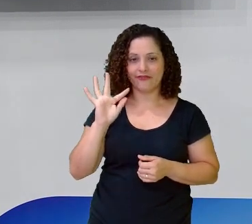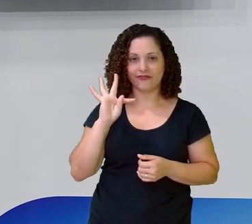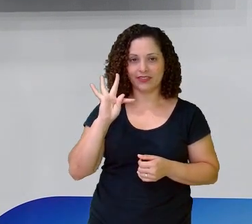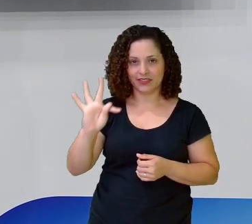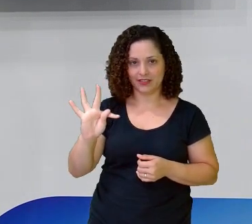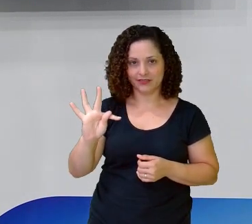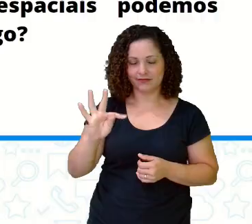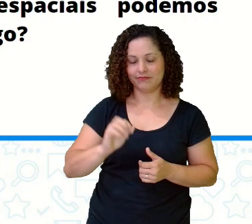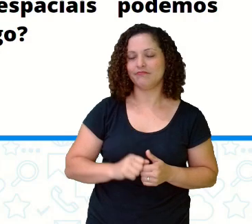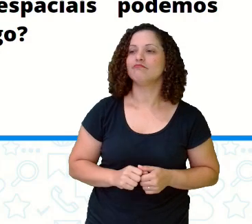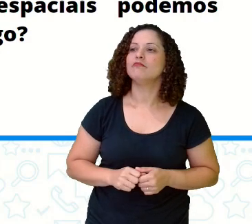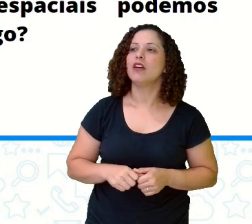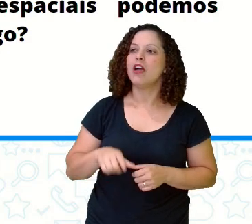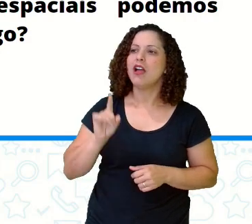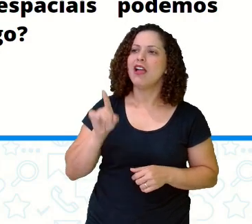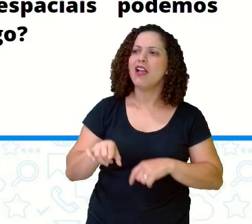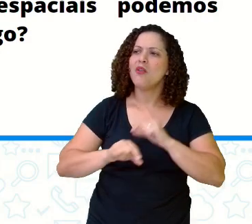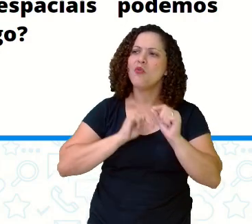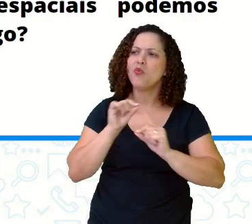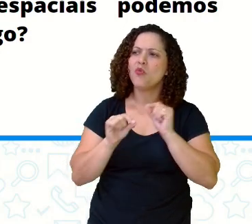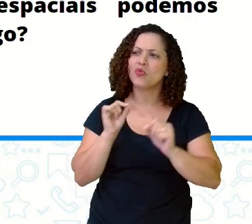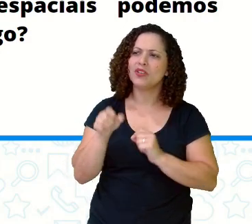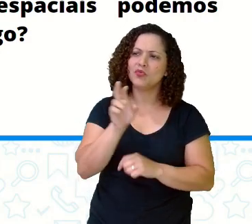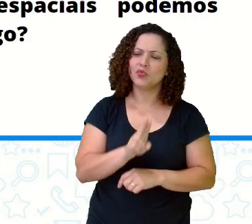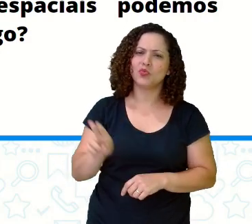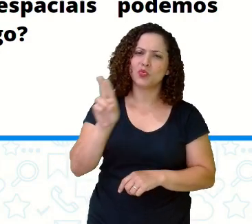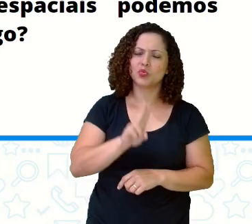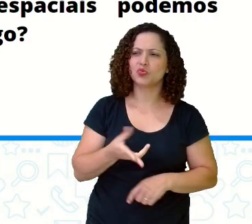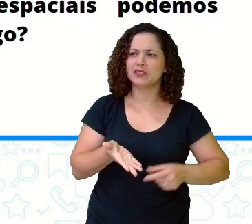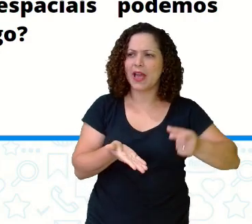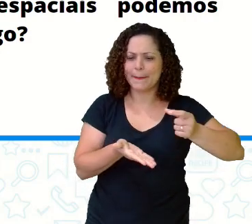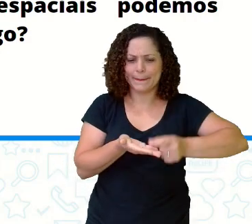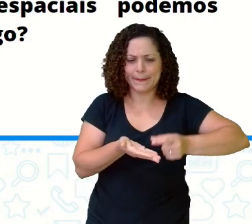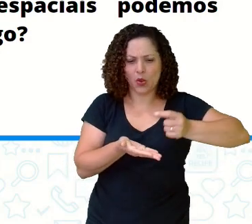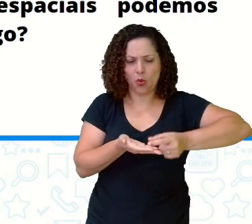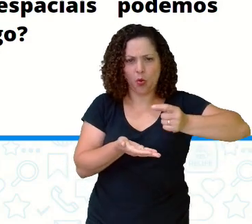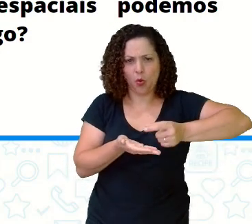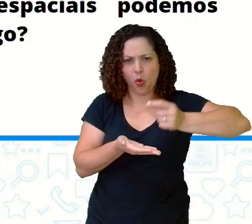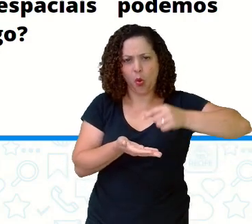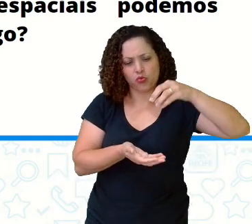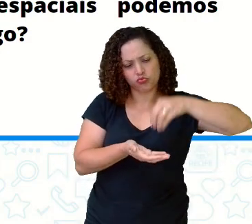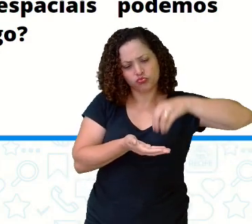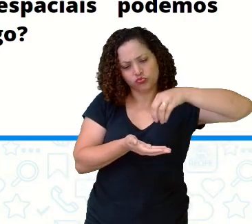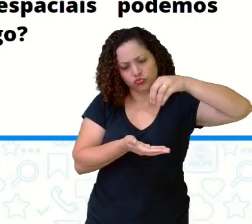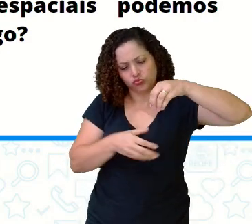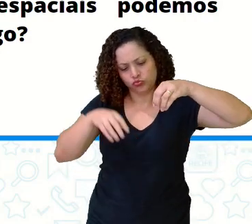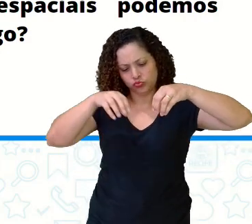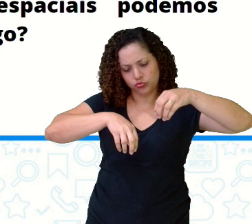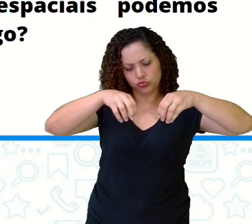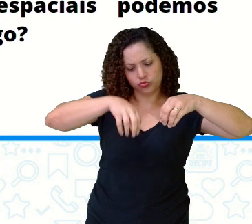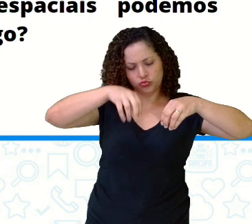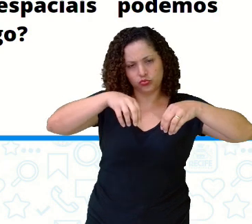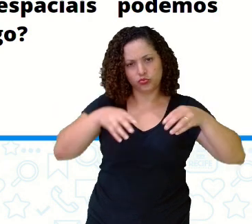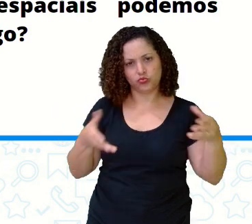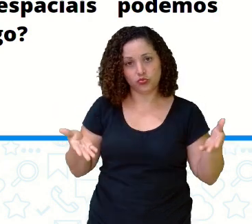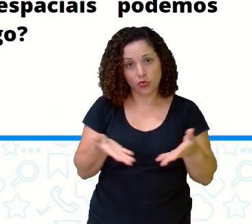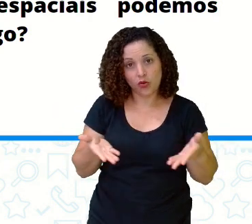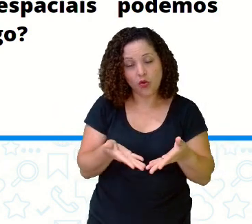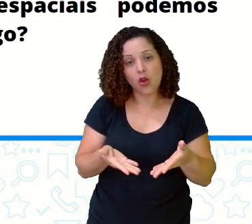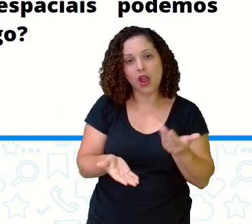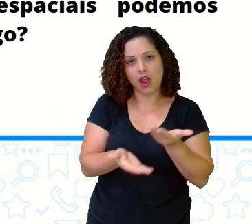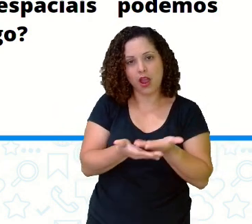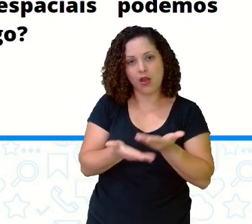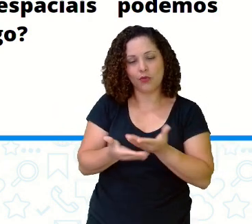criar cenários, personagens, montar histórias. De acordo com a aula que você assistiu hoje, quais